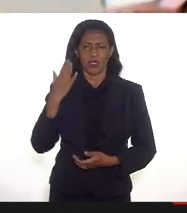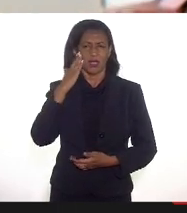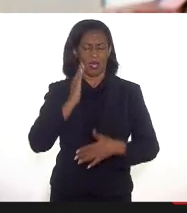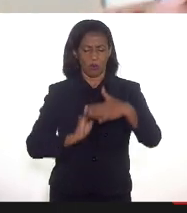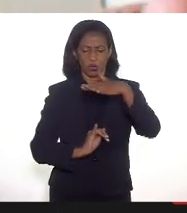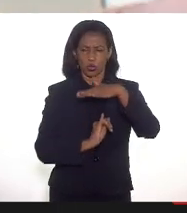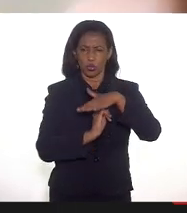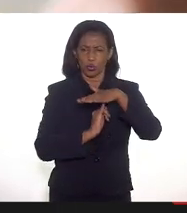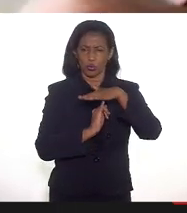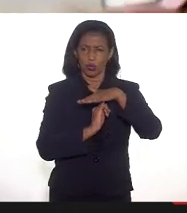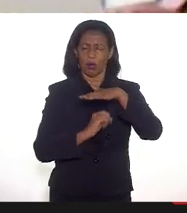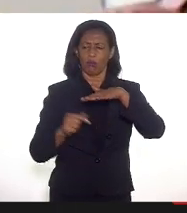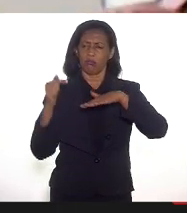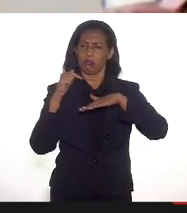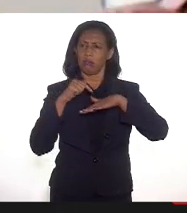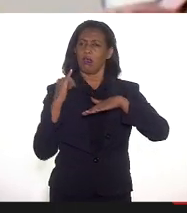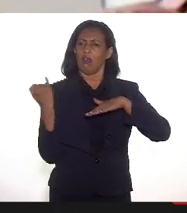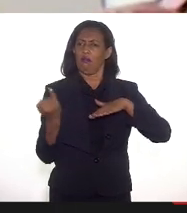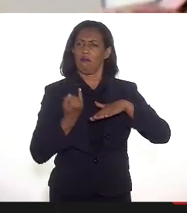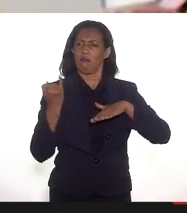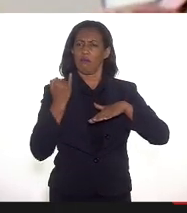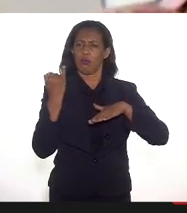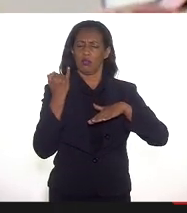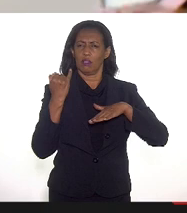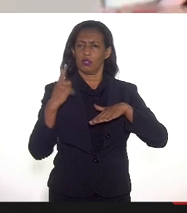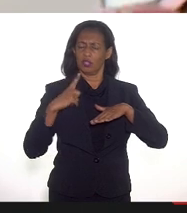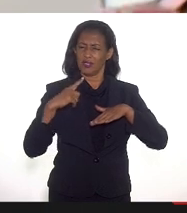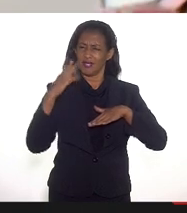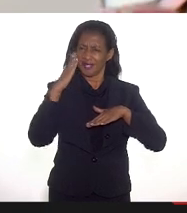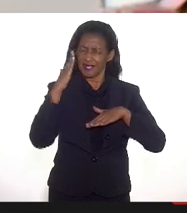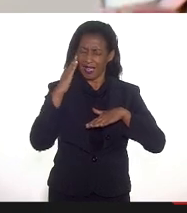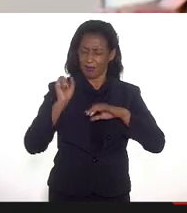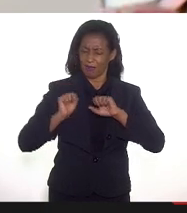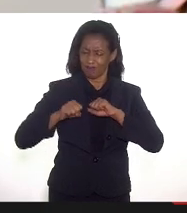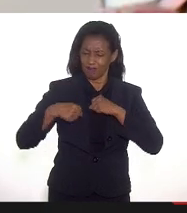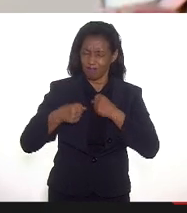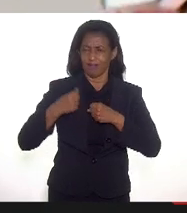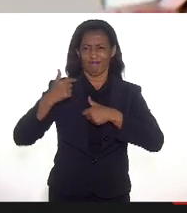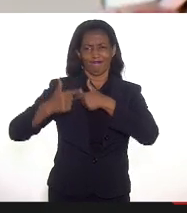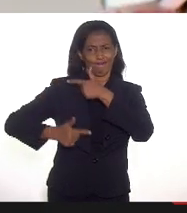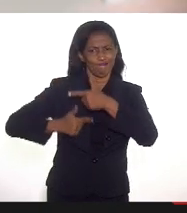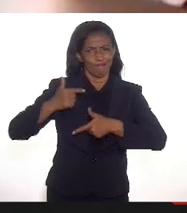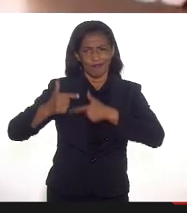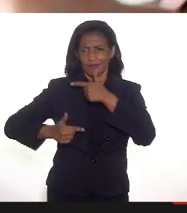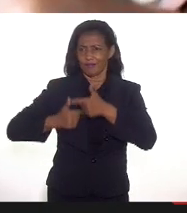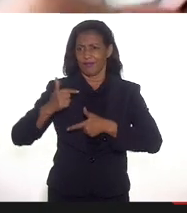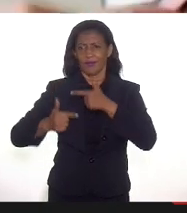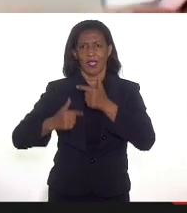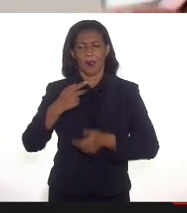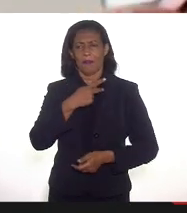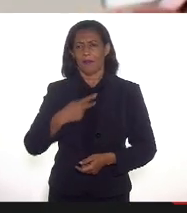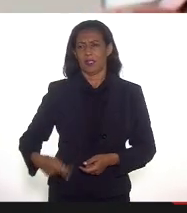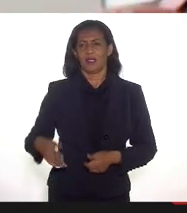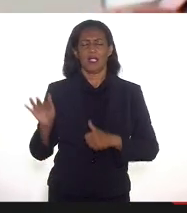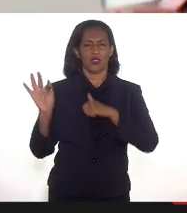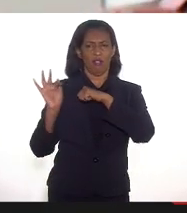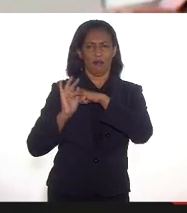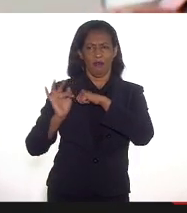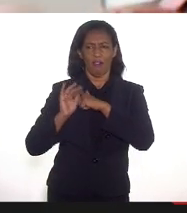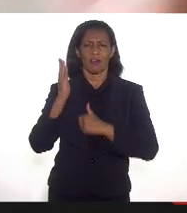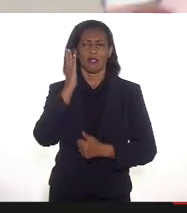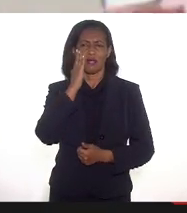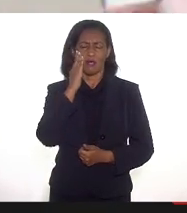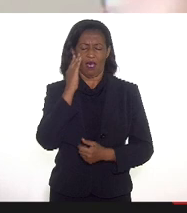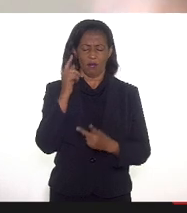muito importante. A gente tem lutado pelo seu fortalecimento, então toda a comunidade da FAETEC, presidente da FAETEC, saibam que tem nessas